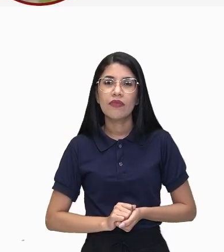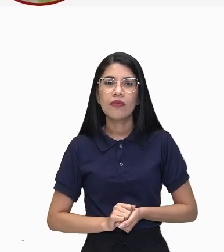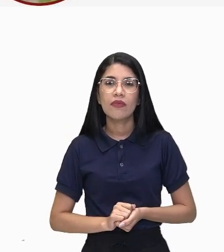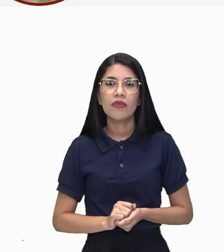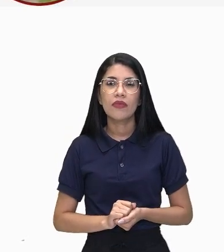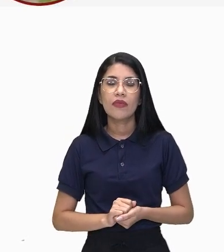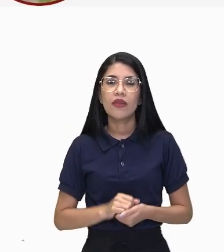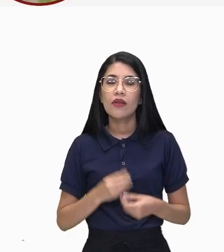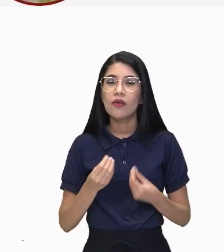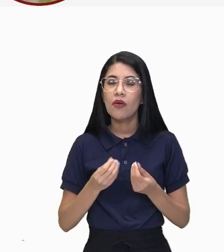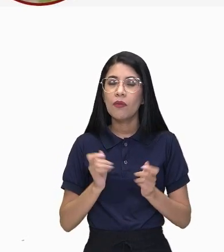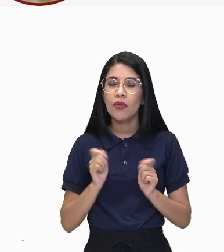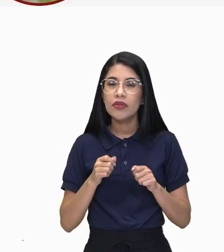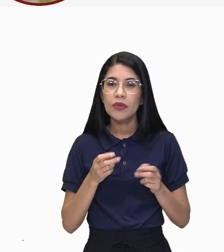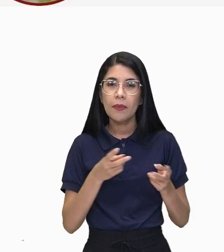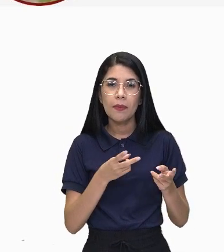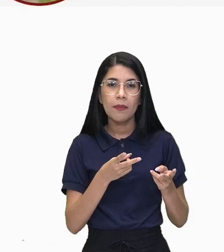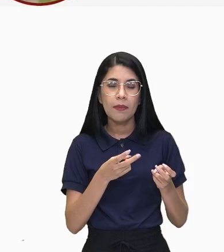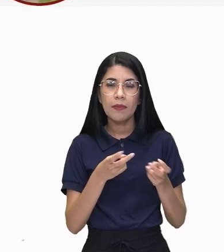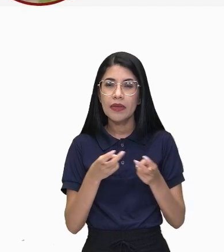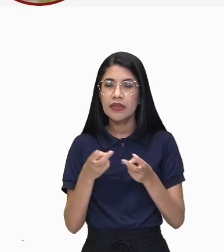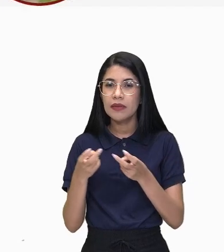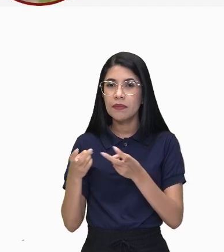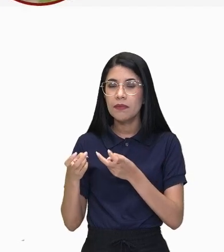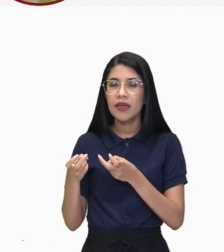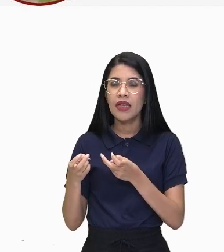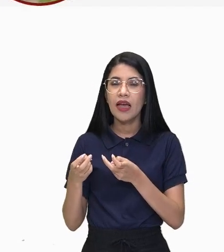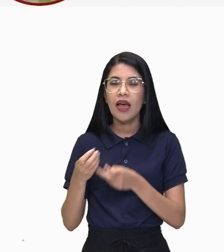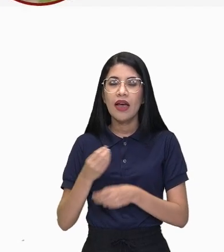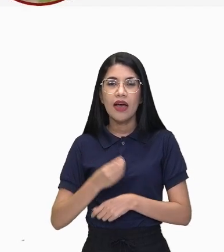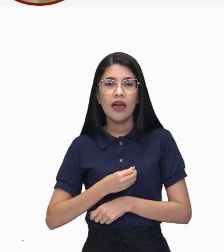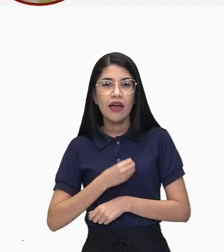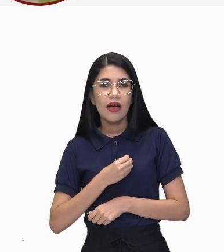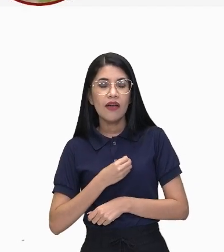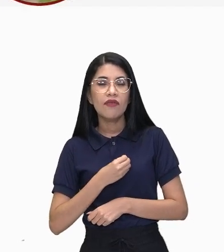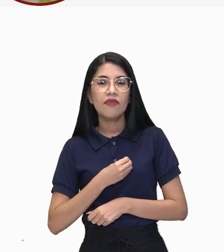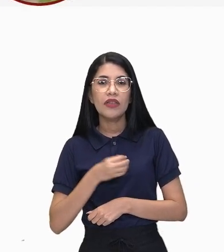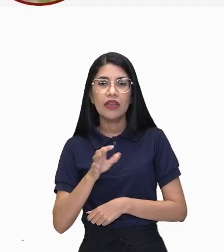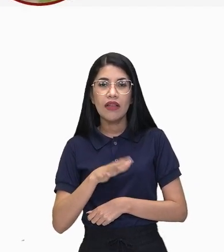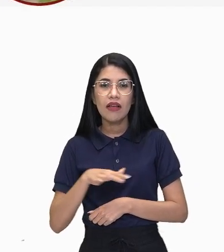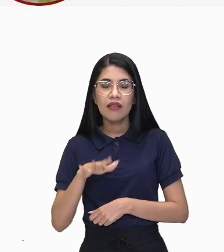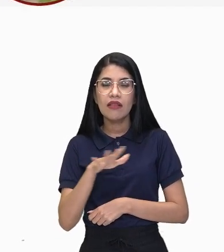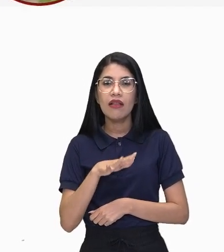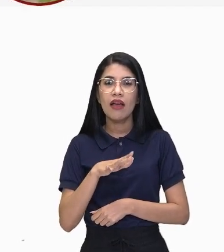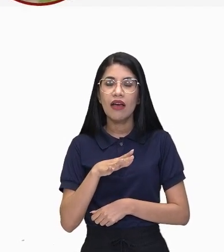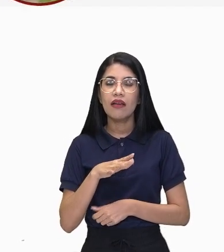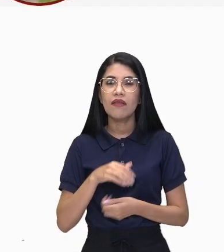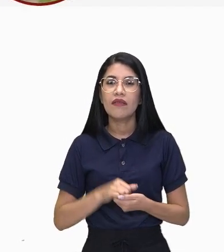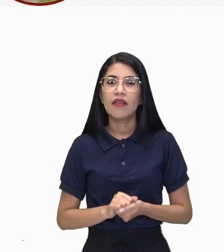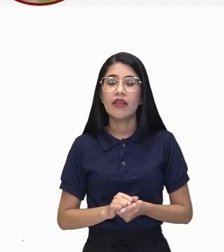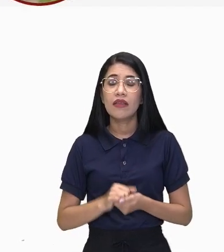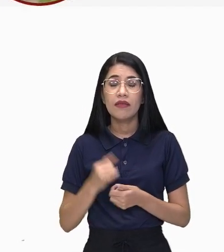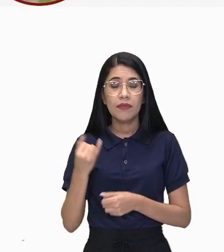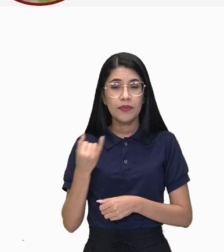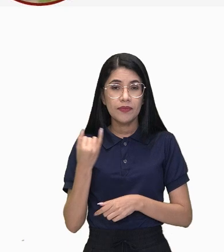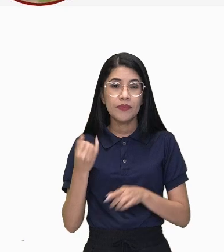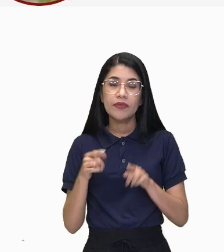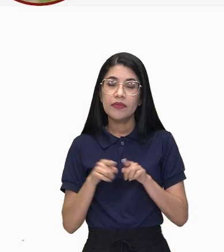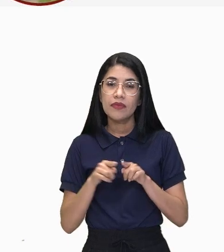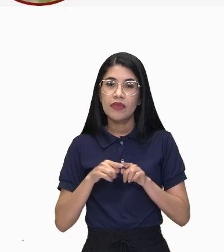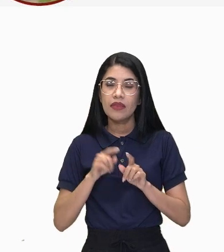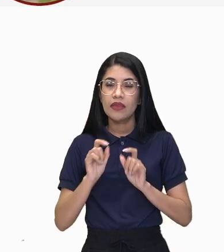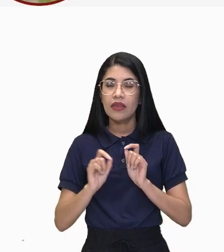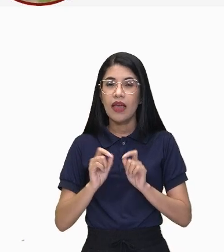tomada, dessa percepção, né, sobre a realidade da qual a gente vive, que é tão importante, né, professor? O que é, né, uma pessoa